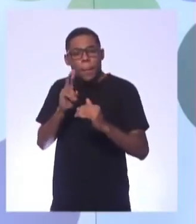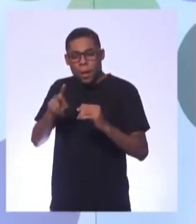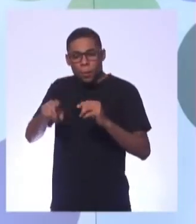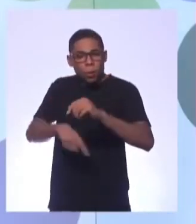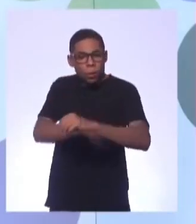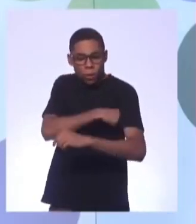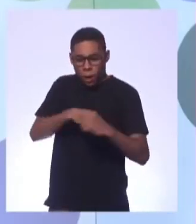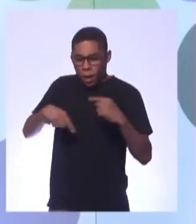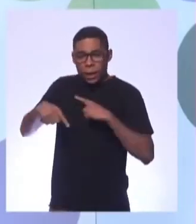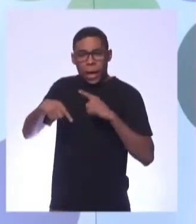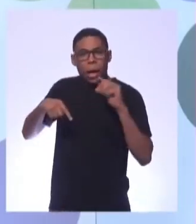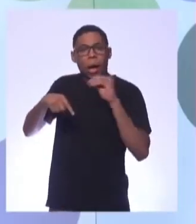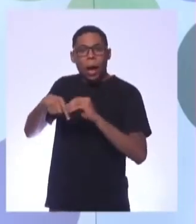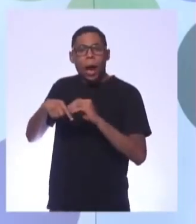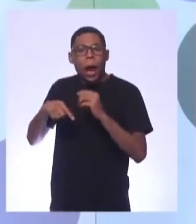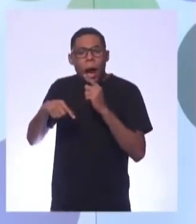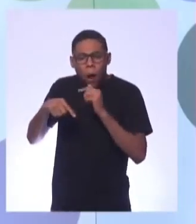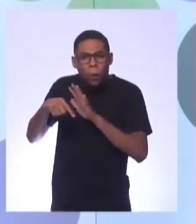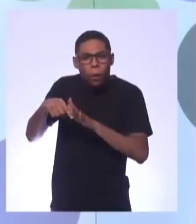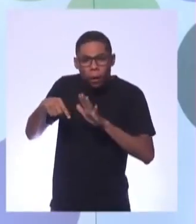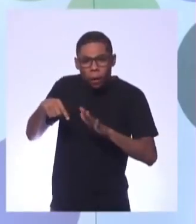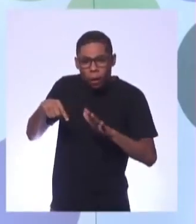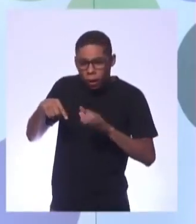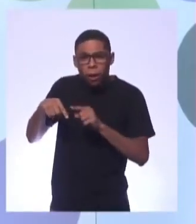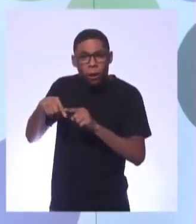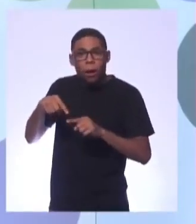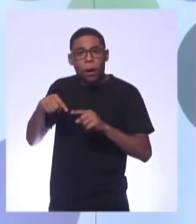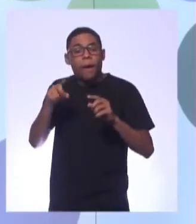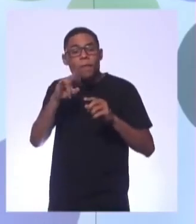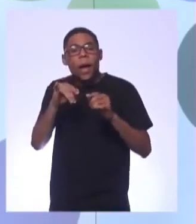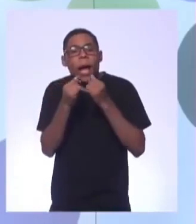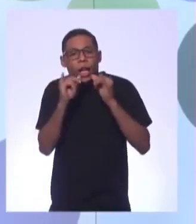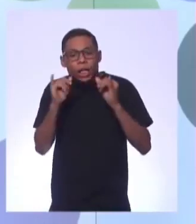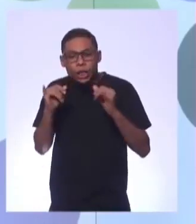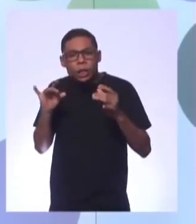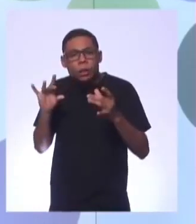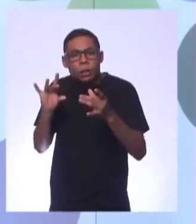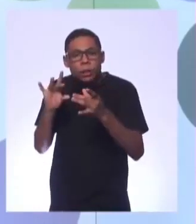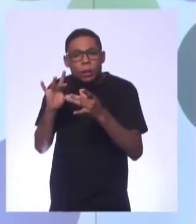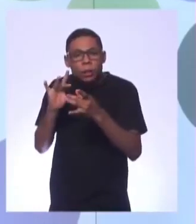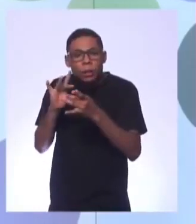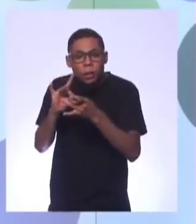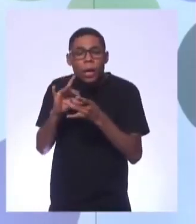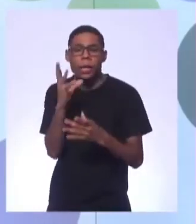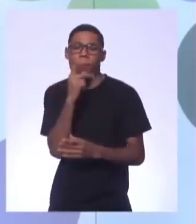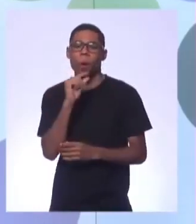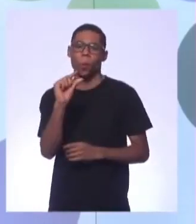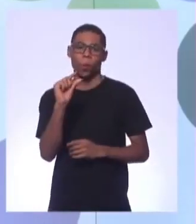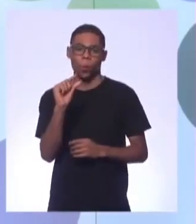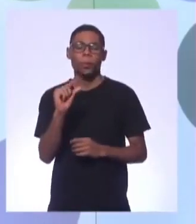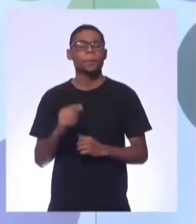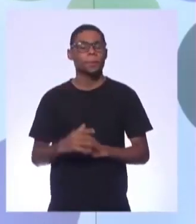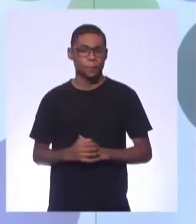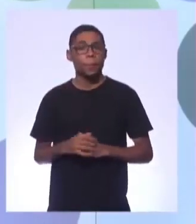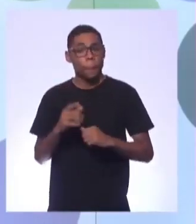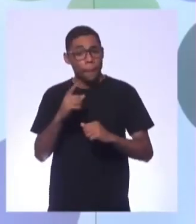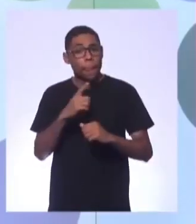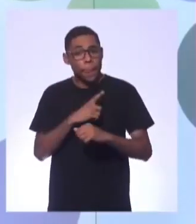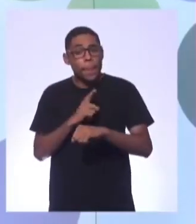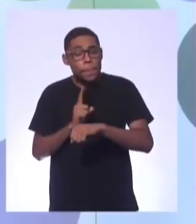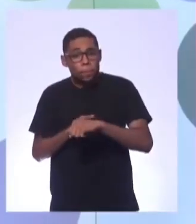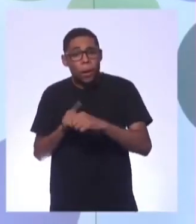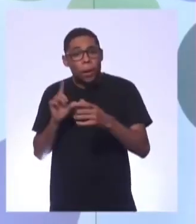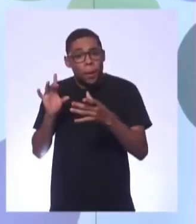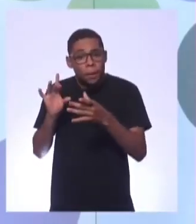né, o líquido que está no interior do termômetro. Aí, essa transferência de energia, né, ela leva um tempo para ocorrer. Aí, com o passar do tempo,